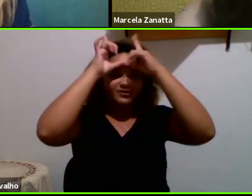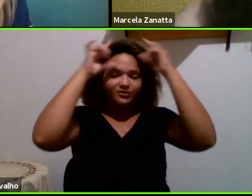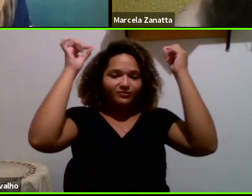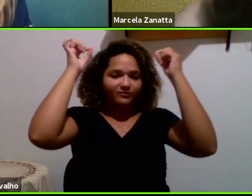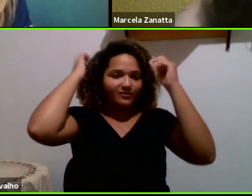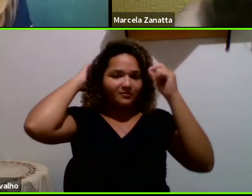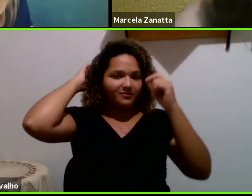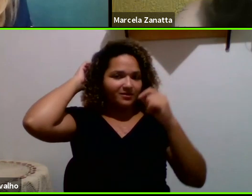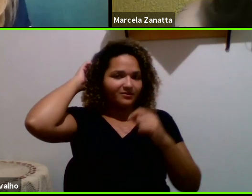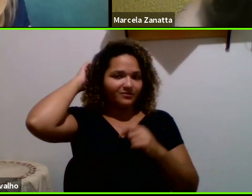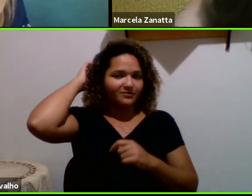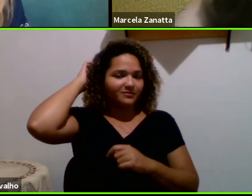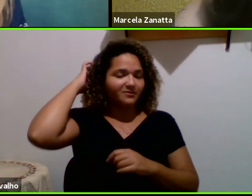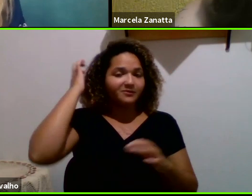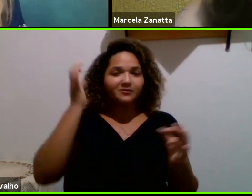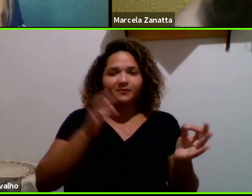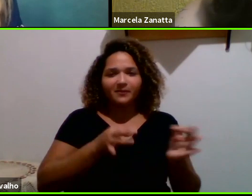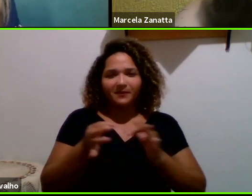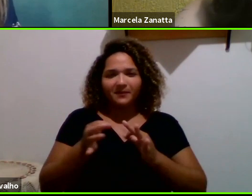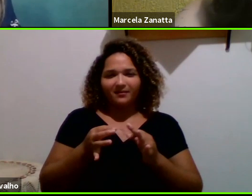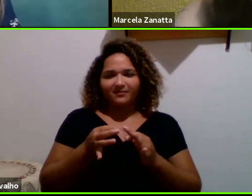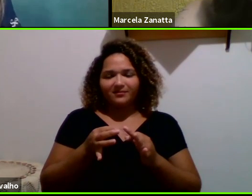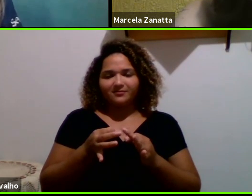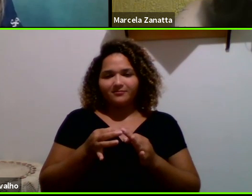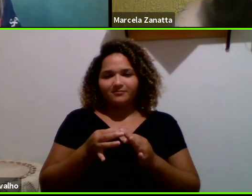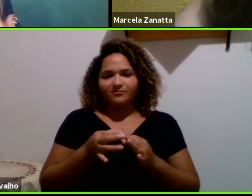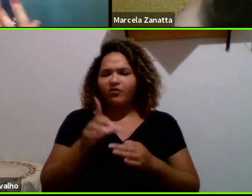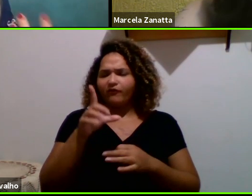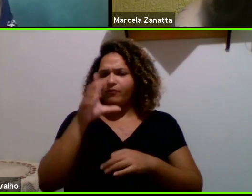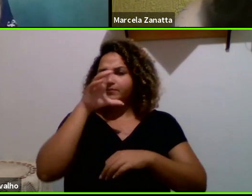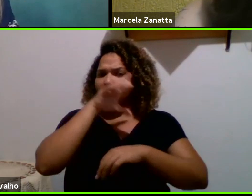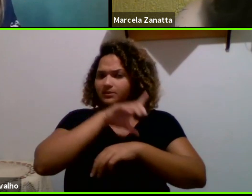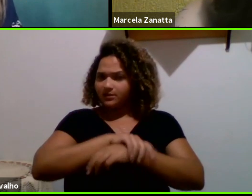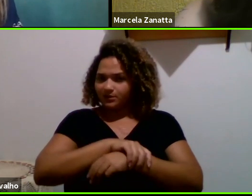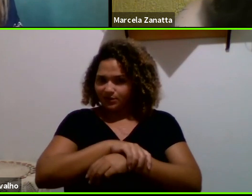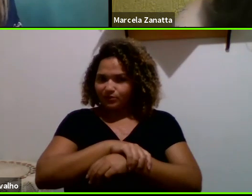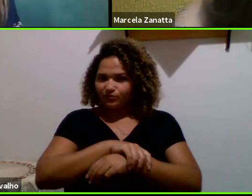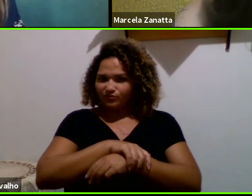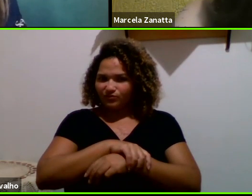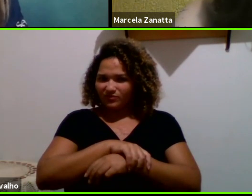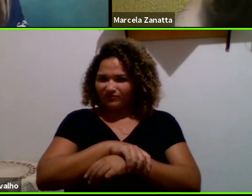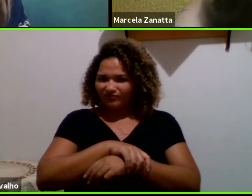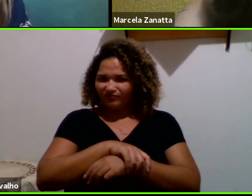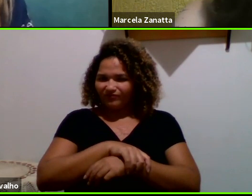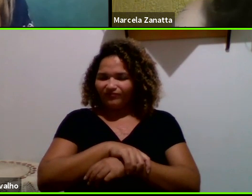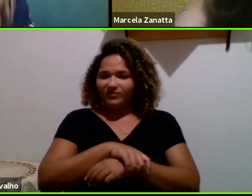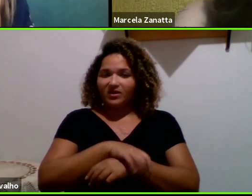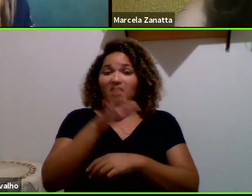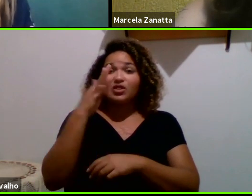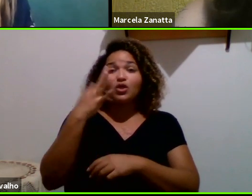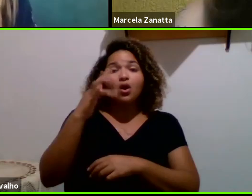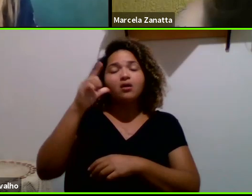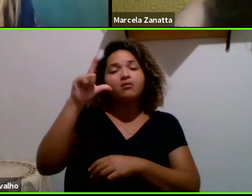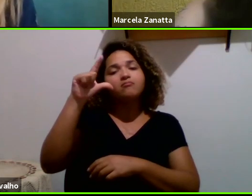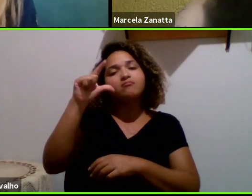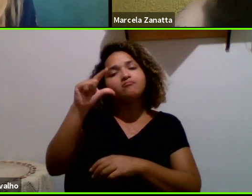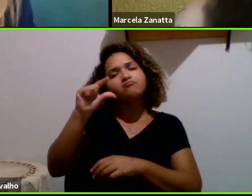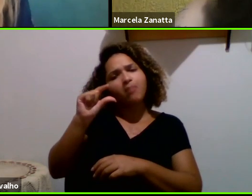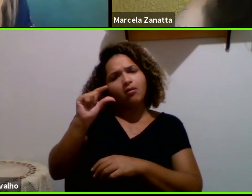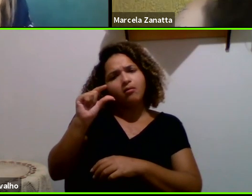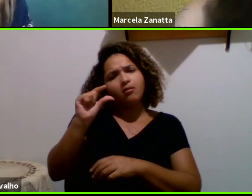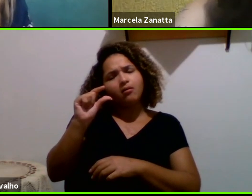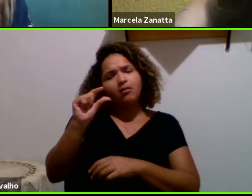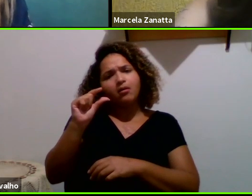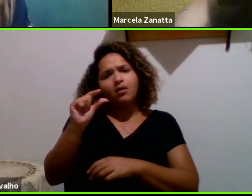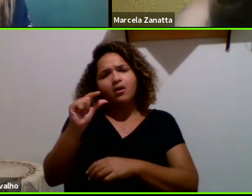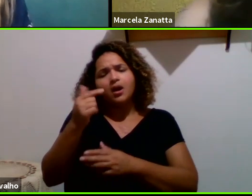uma assistência humanizada, segura, menos intervencionistas e com práticas